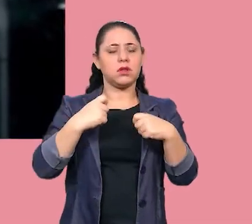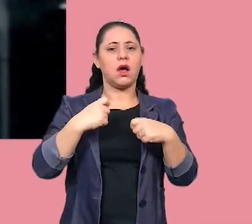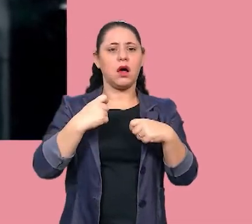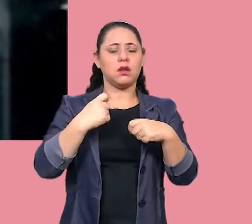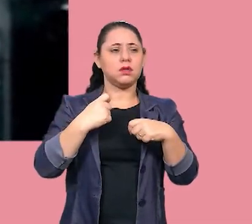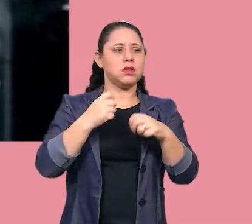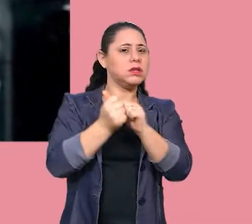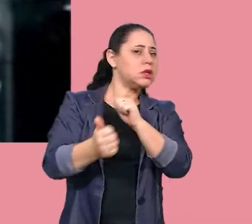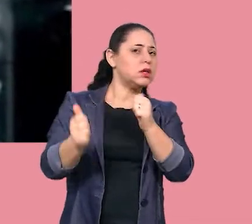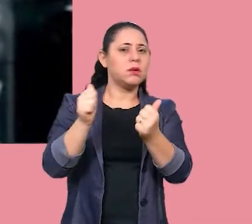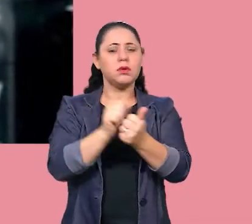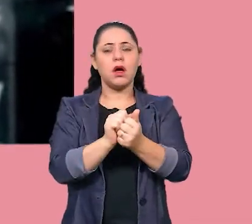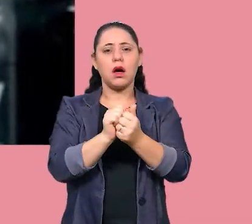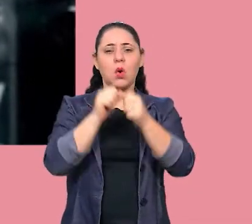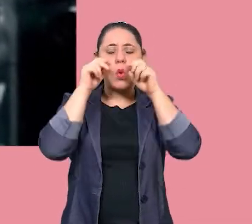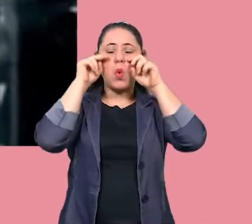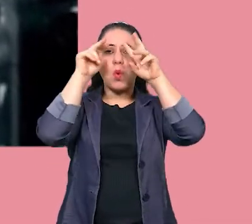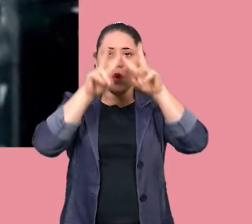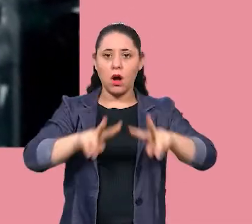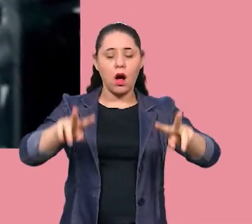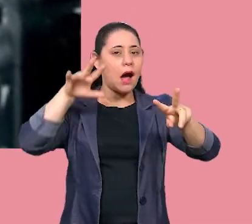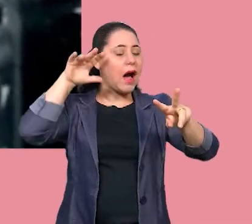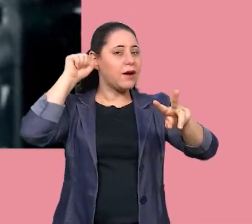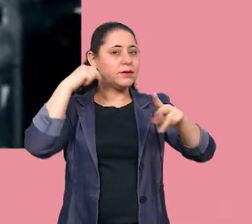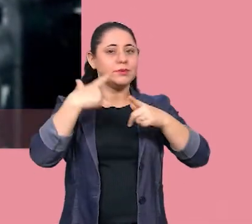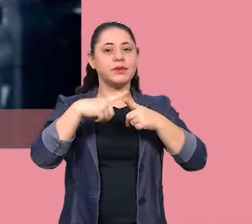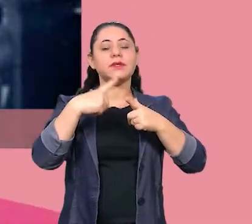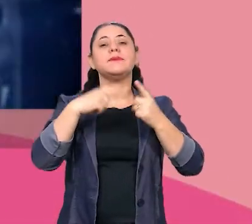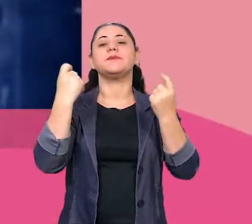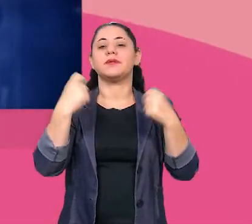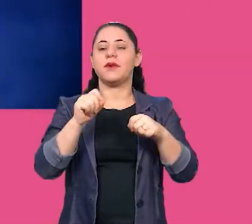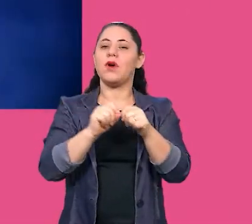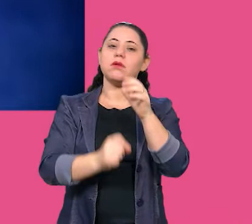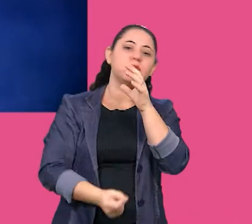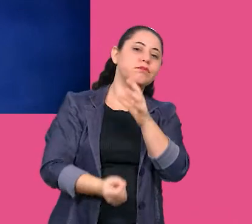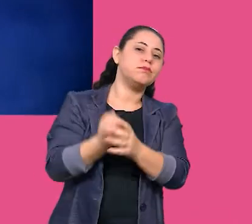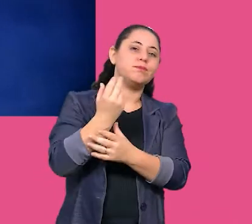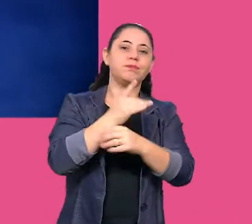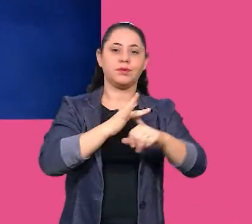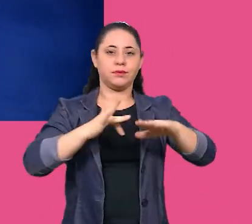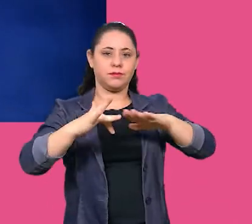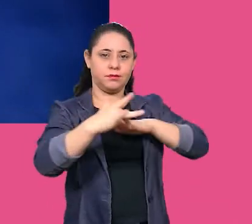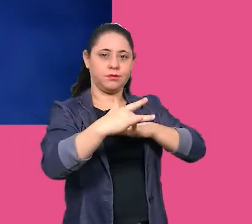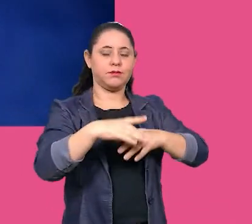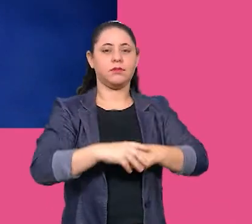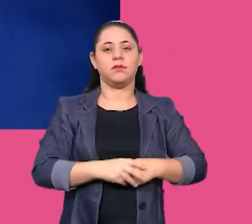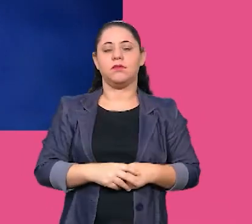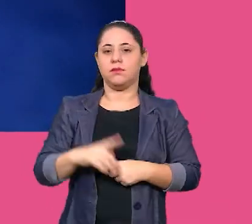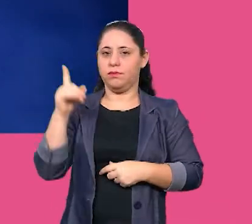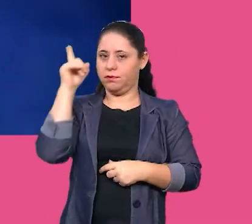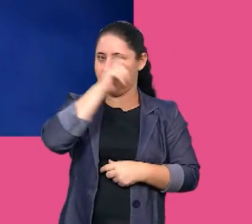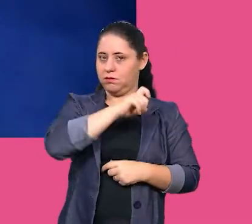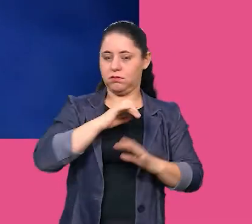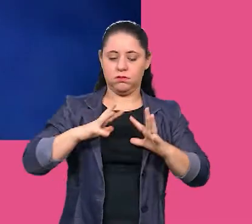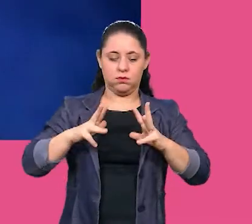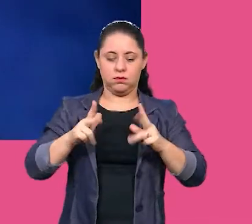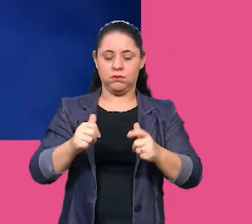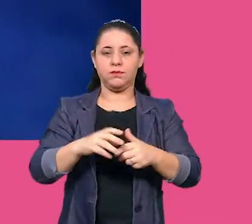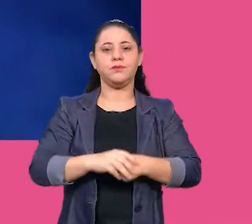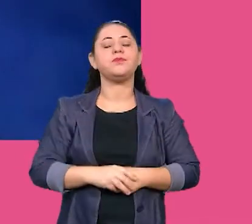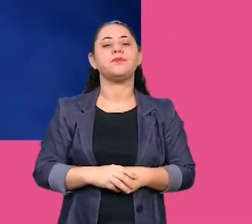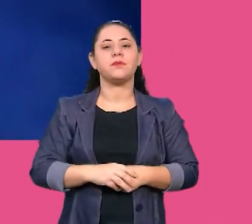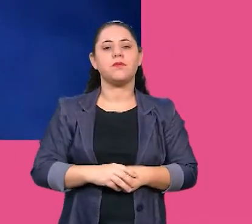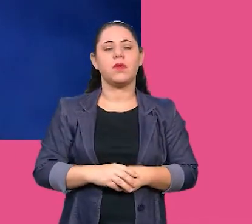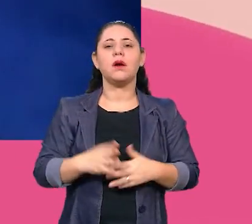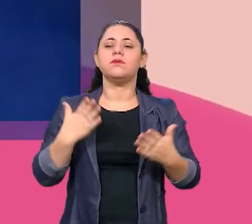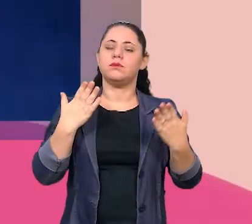tendo que lidar com essa linguagem, por exemplo, do audiovisual, porque precisava subir esse material para a plataforma. Então foi um momento difícil para todo mundo, eu